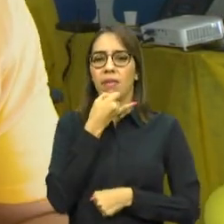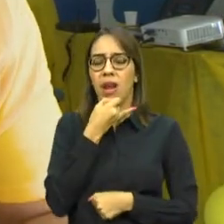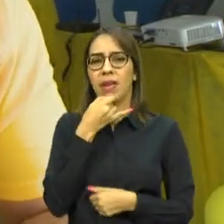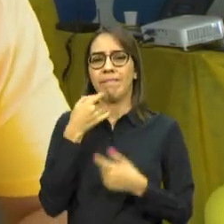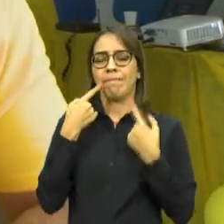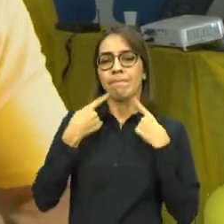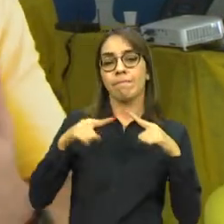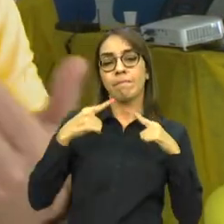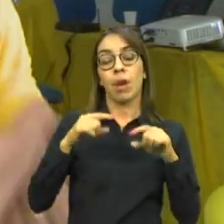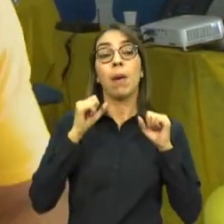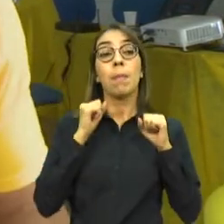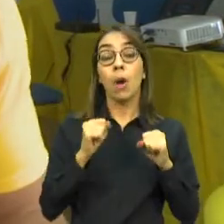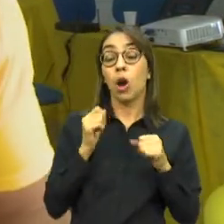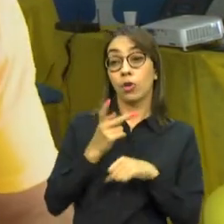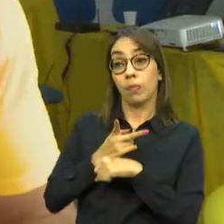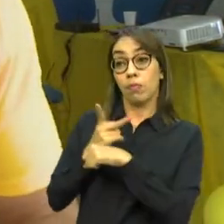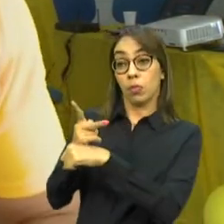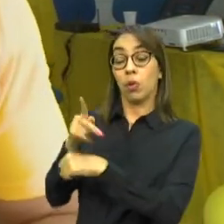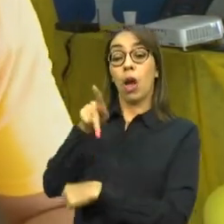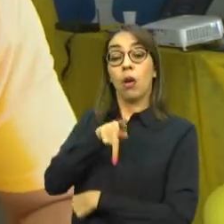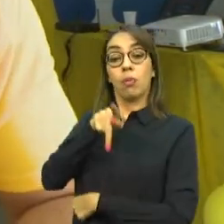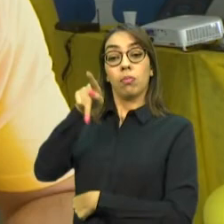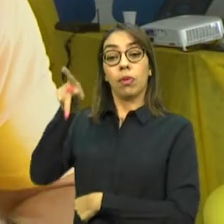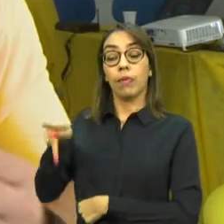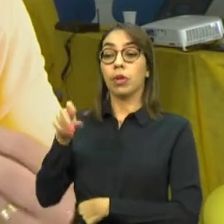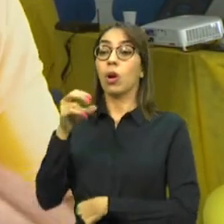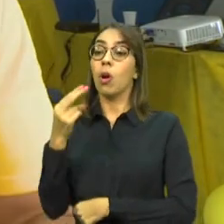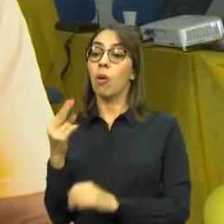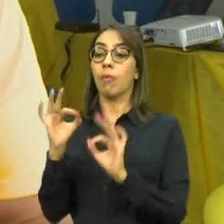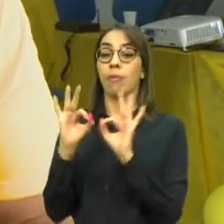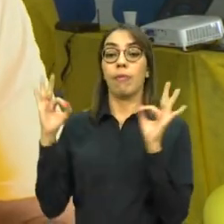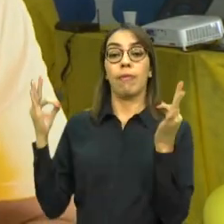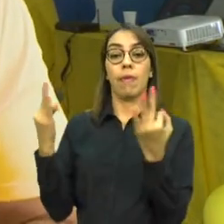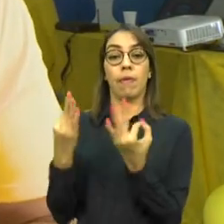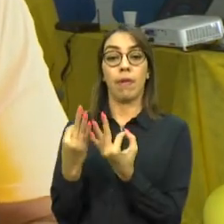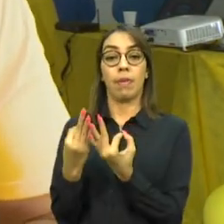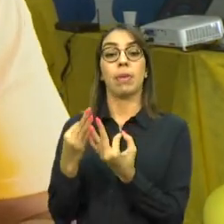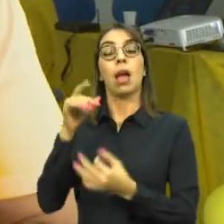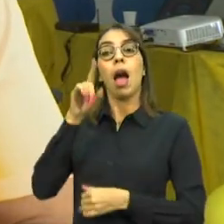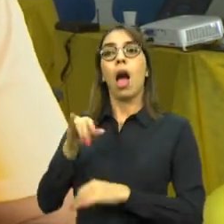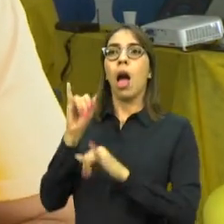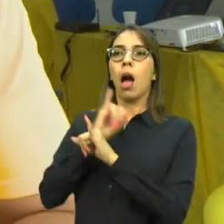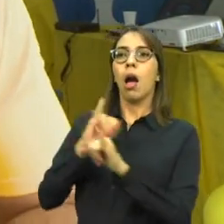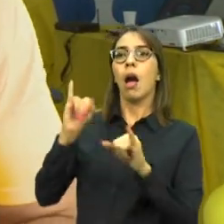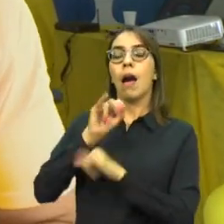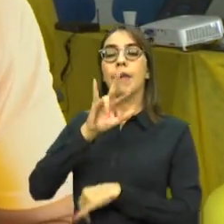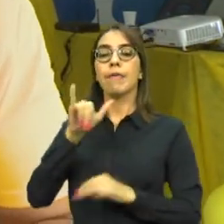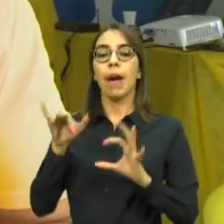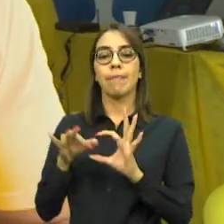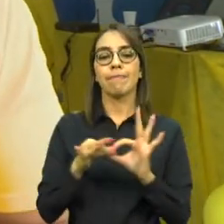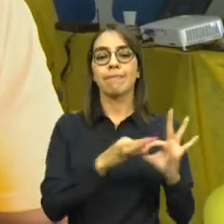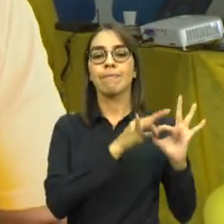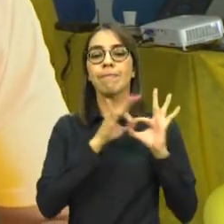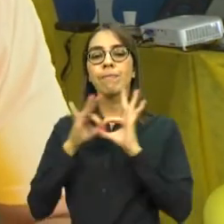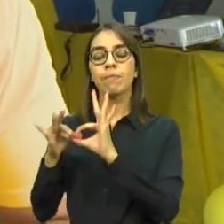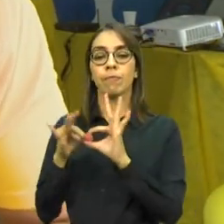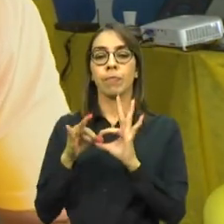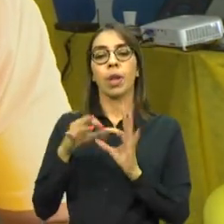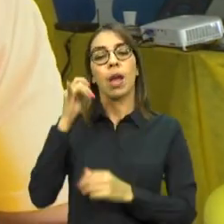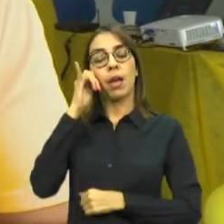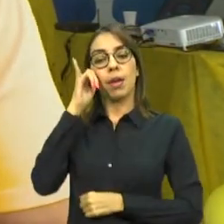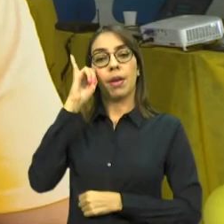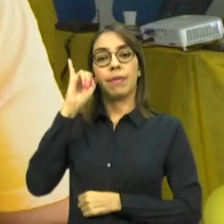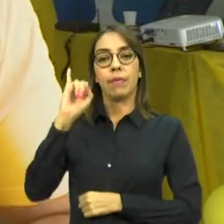comunique ao professor, que ele comunique aos pais. Tudo isso no sentido de, em uma ampla parceria, evitar qualquer tipo